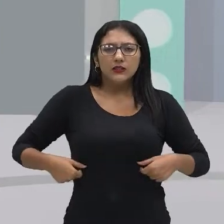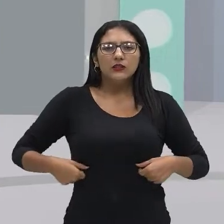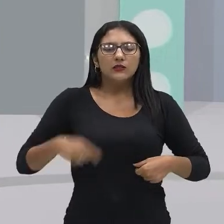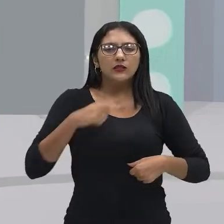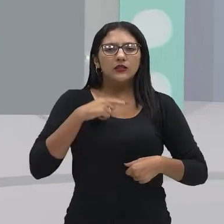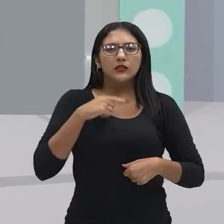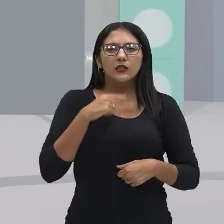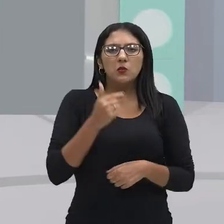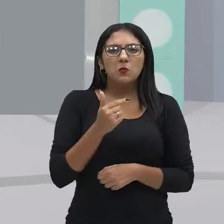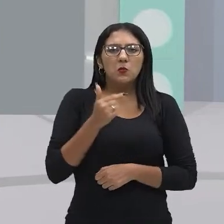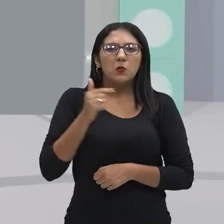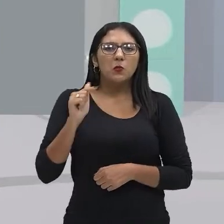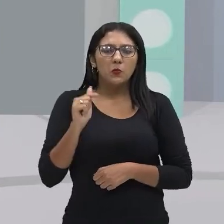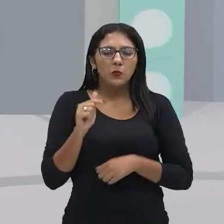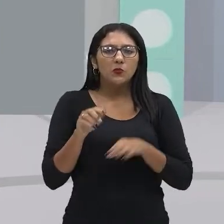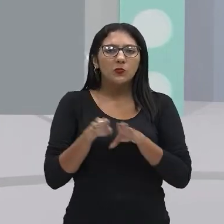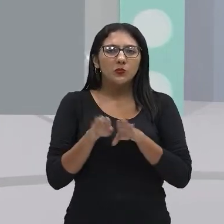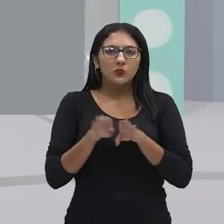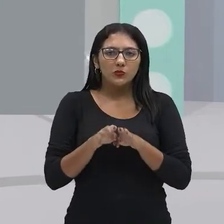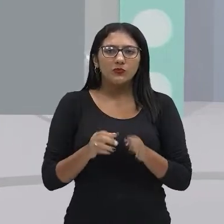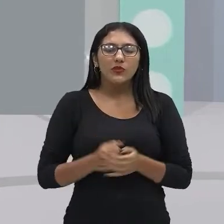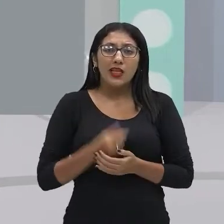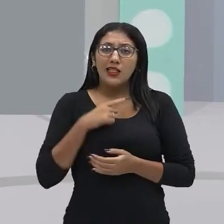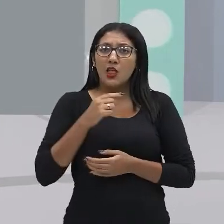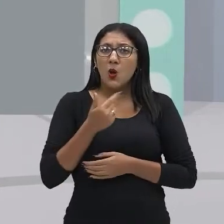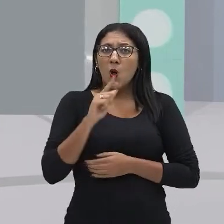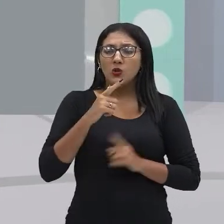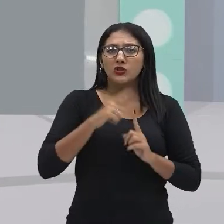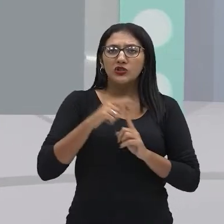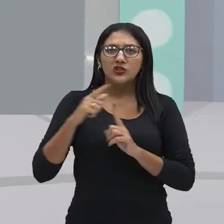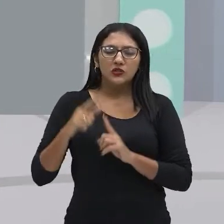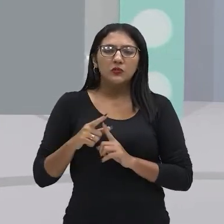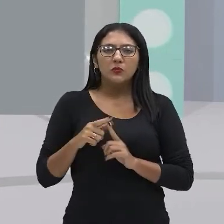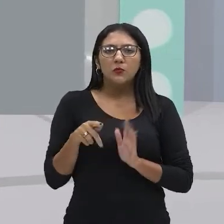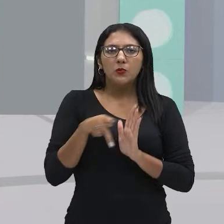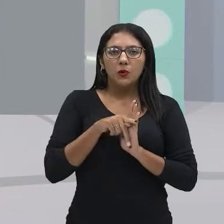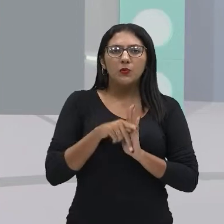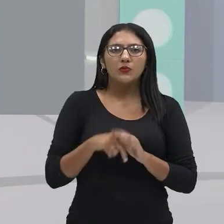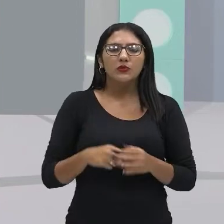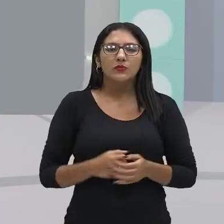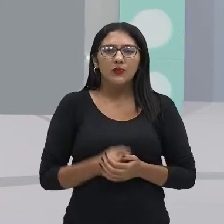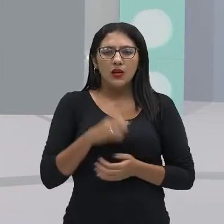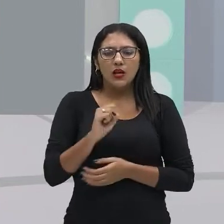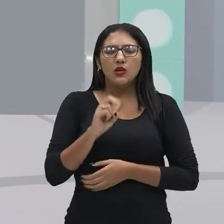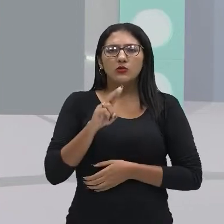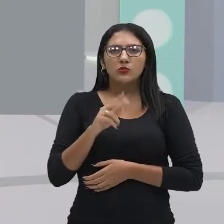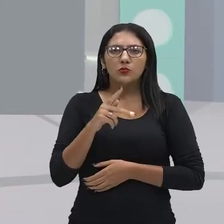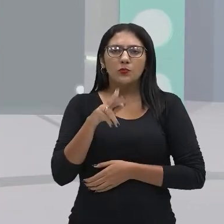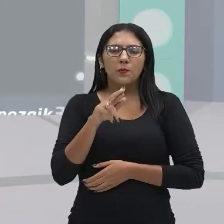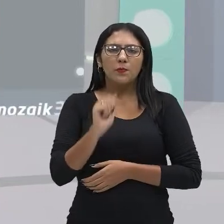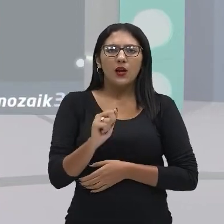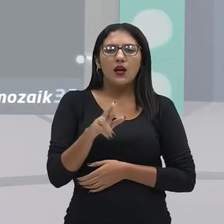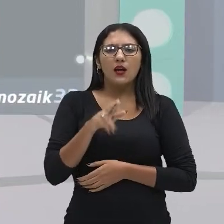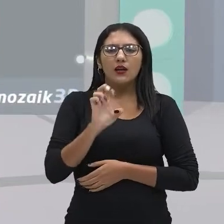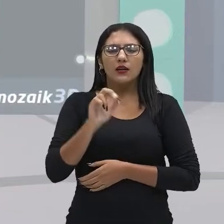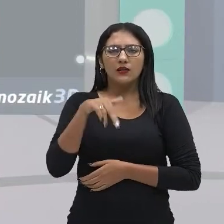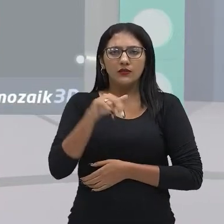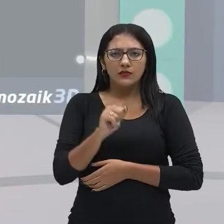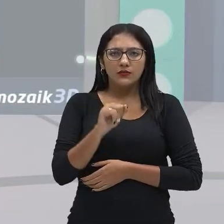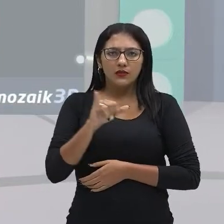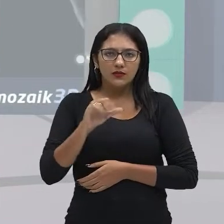rins aqui, ó, nós temos sim glândulas endócrinas, que são as suprarrenais, ok? E